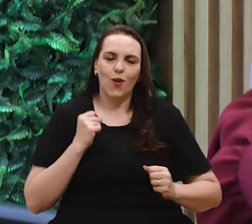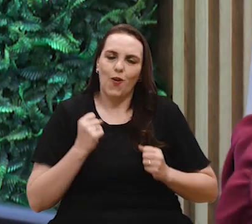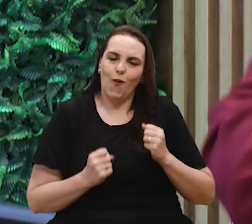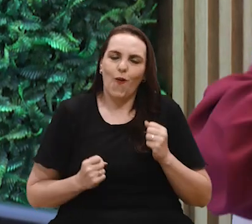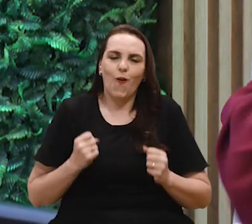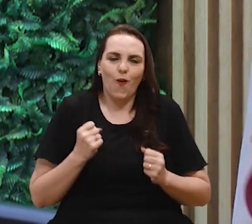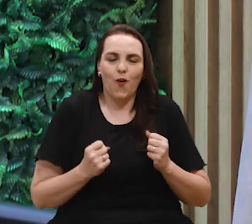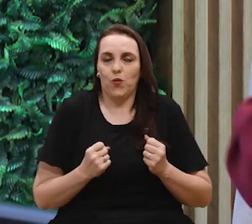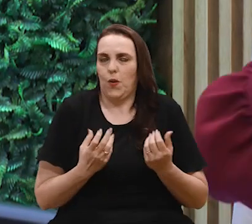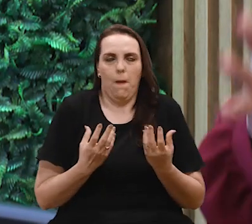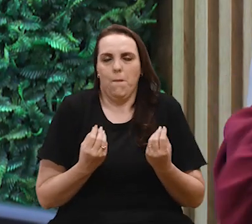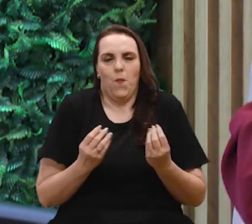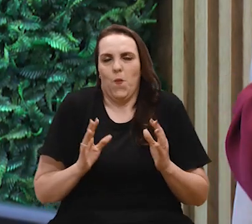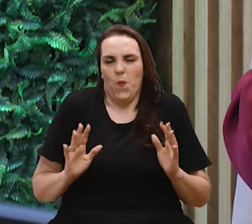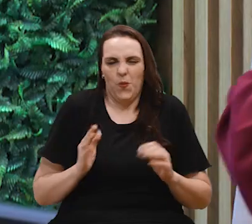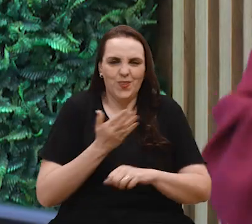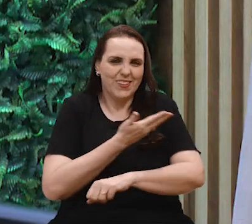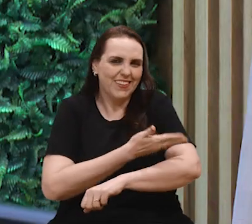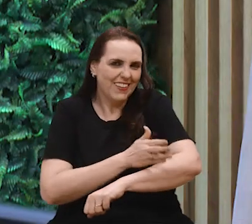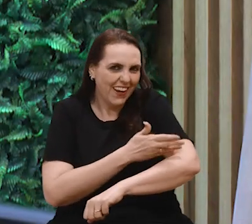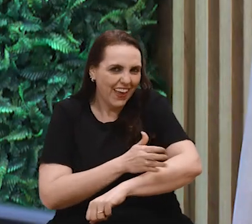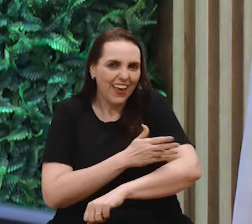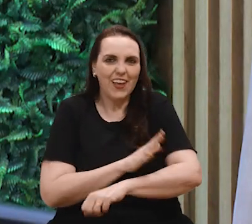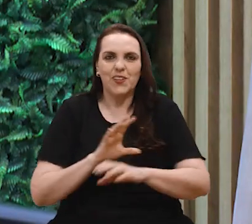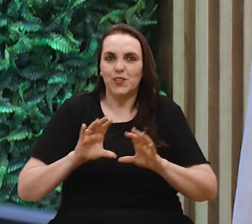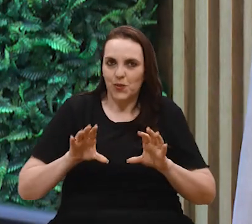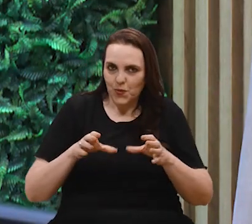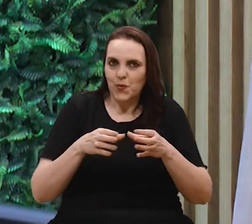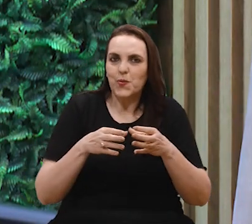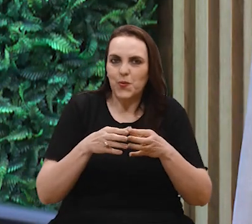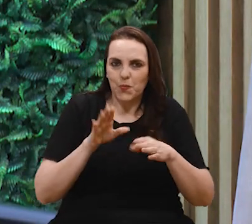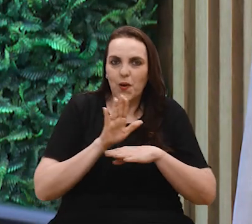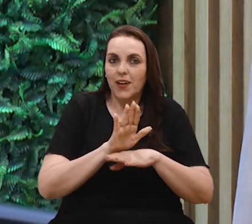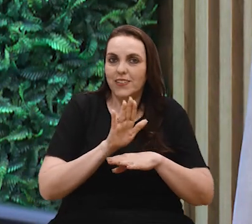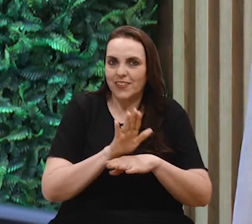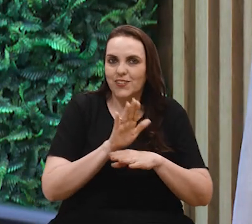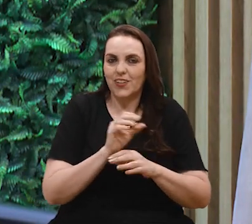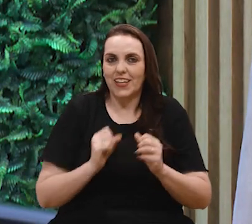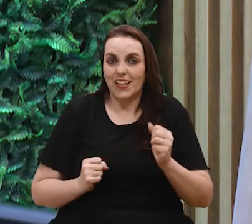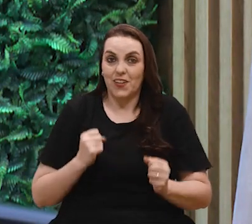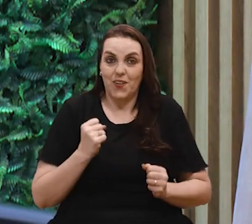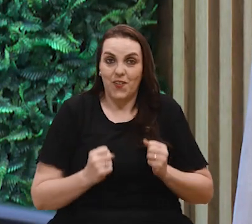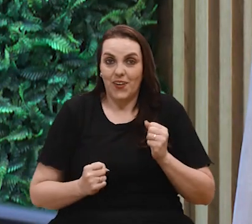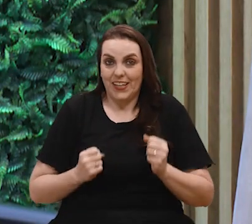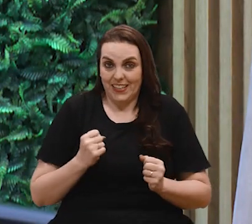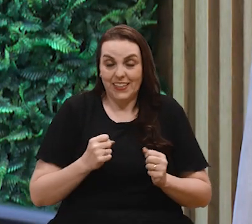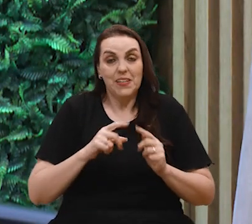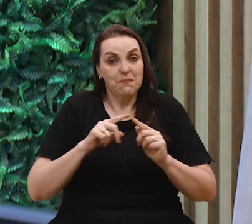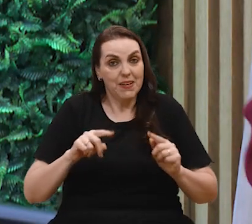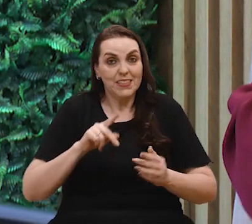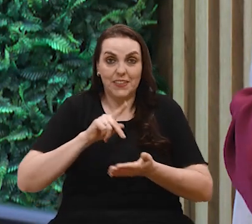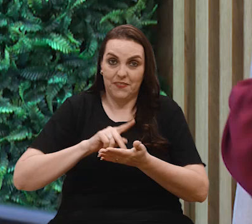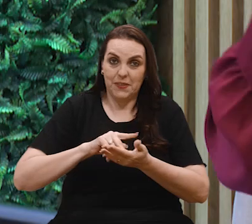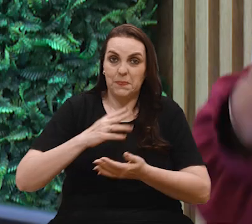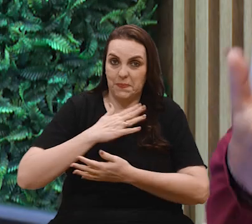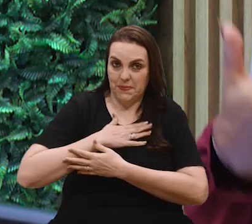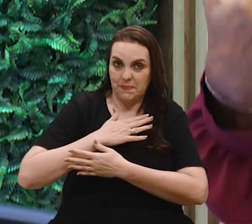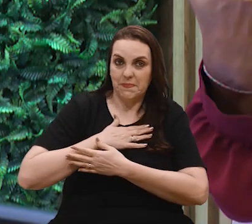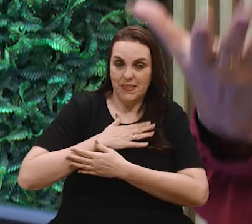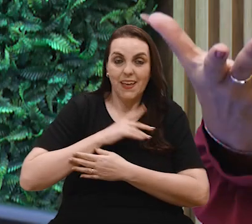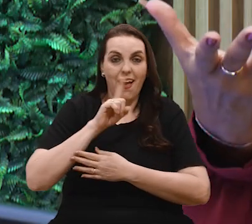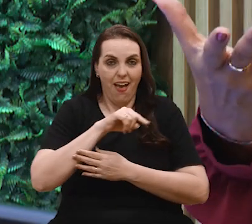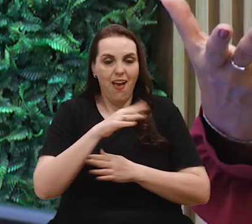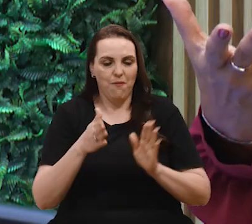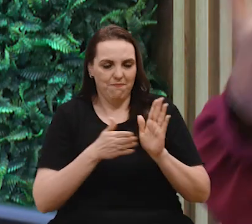corro, não muito, né? Corro um pouco, treino, acabei de entrar em um grupo também de assessoria de corrida, mas, na verdade, para mim, ela faz parte